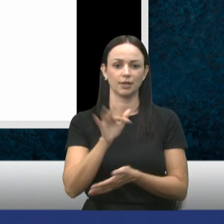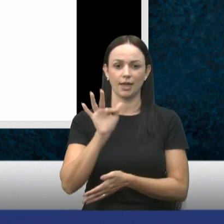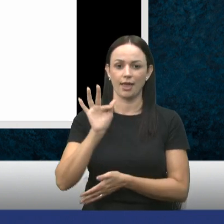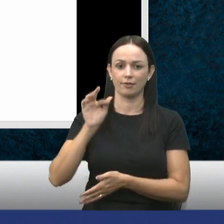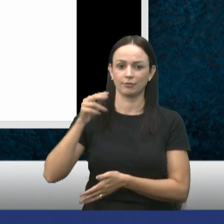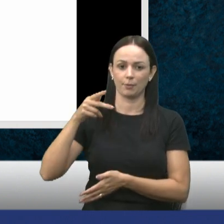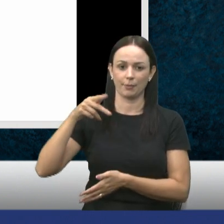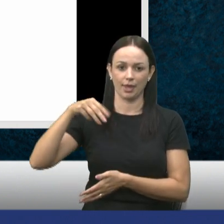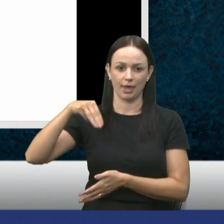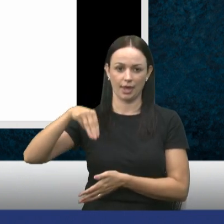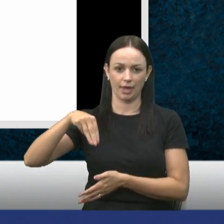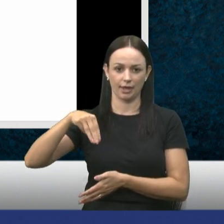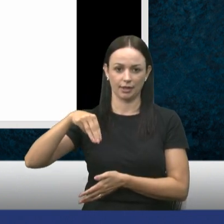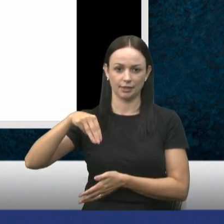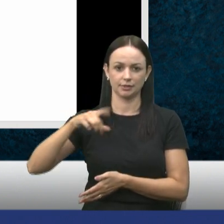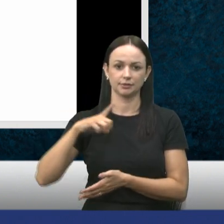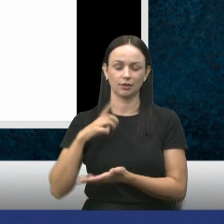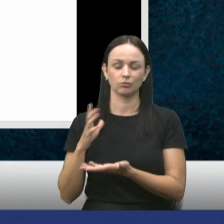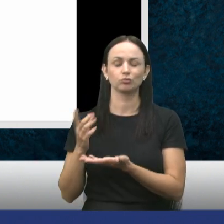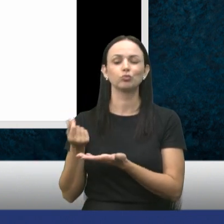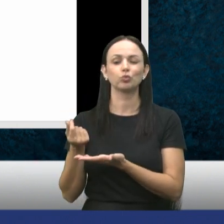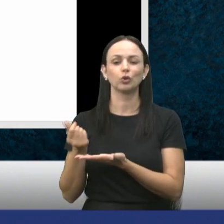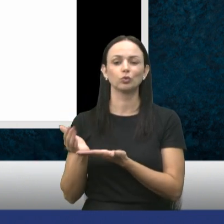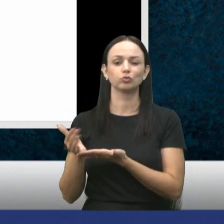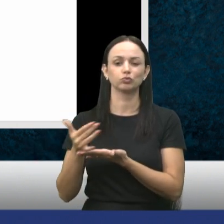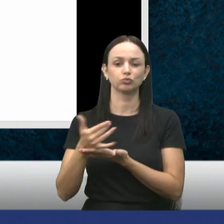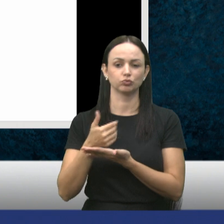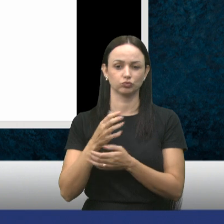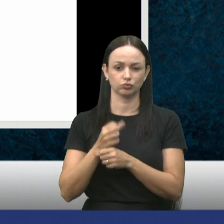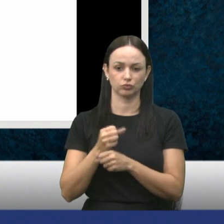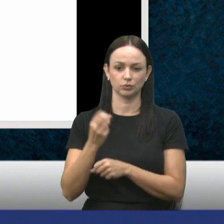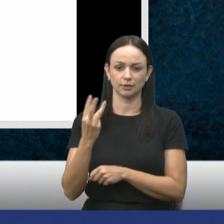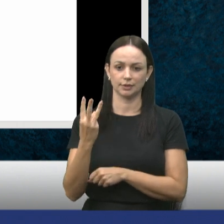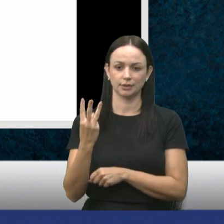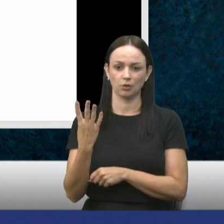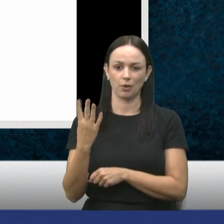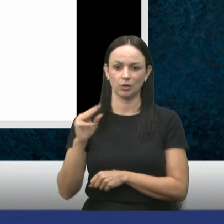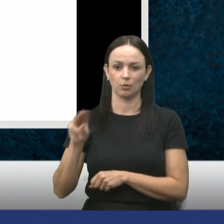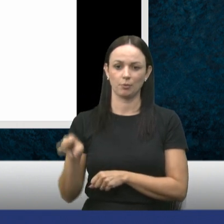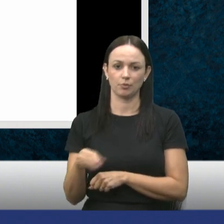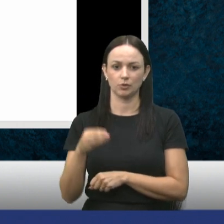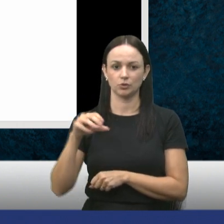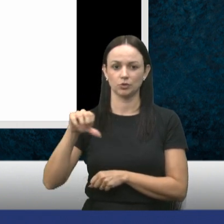FPM, houve uma arrecadação até agora de